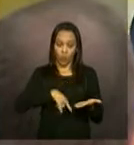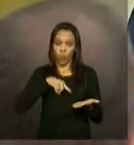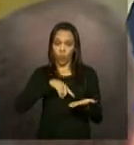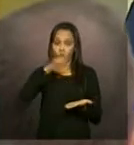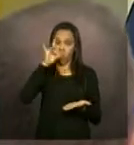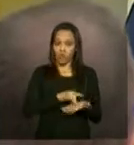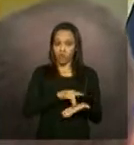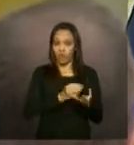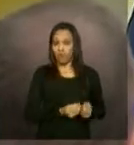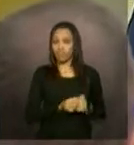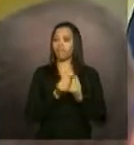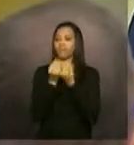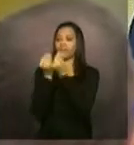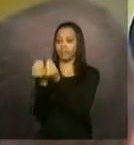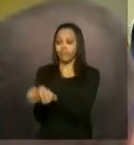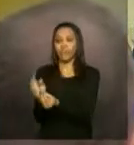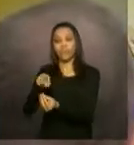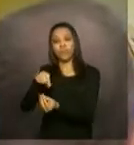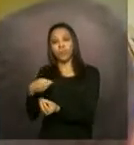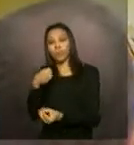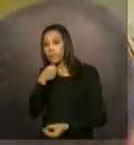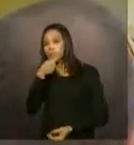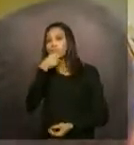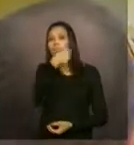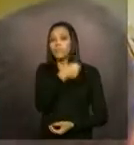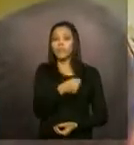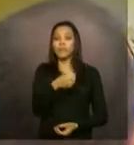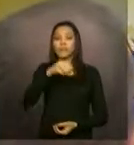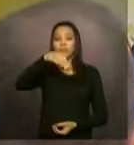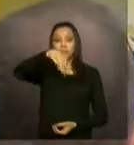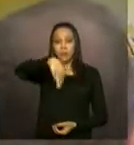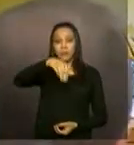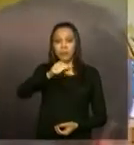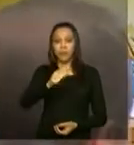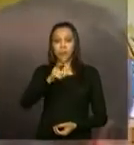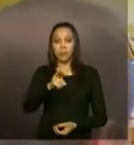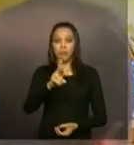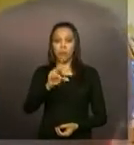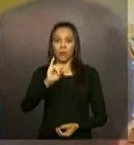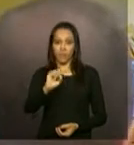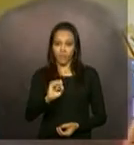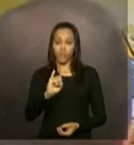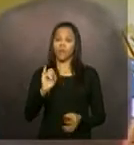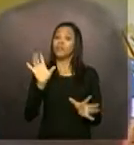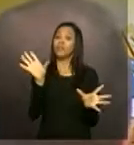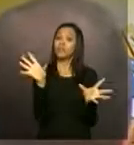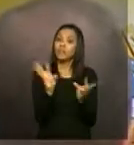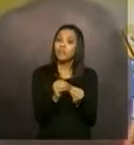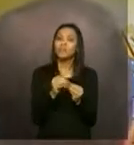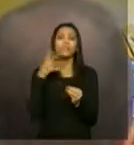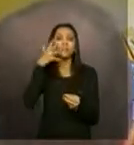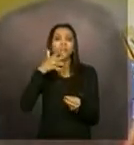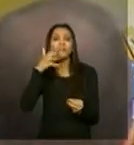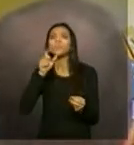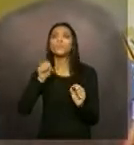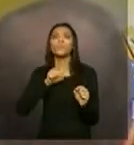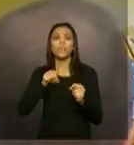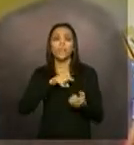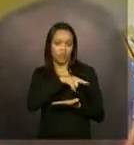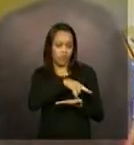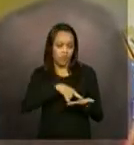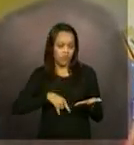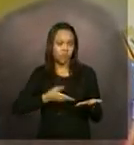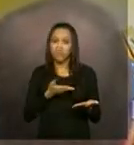e depois passa o doutor amaury nosso perito para em breves palavras resumiu senhores o que tem de se conter